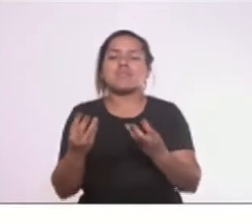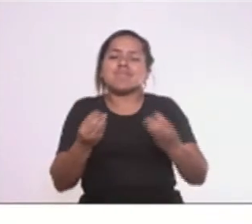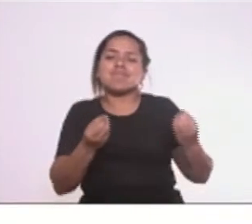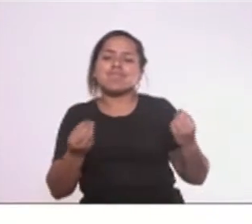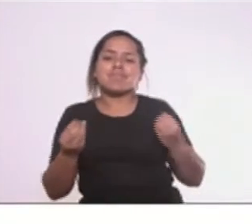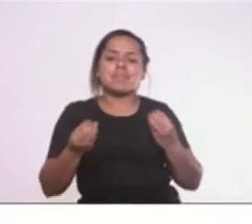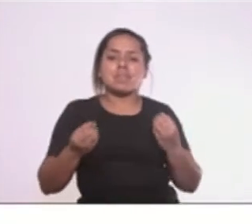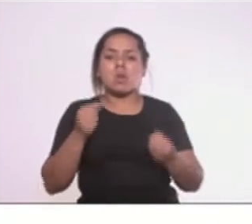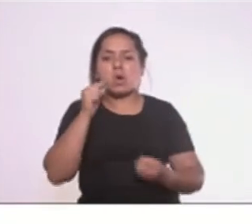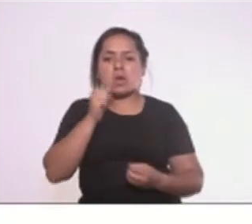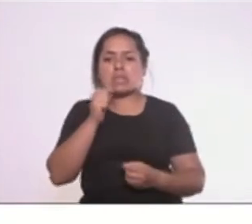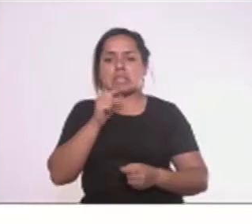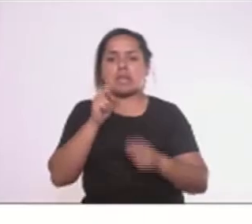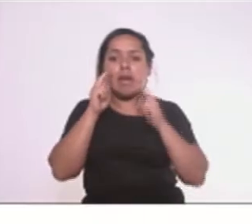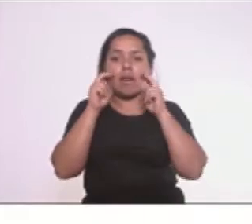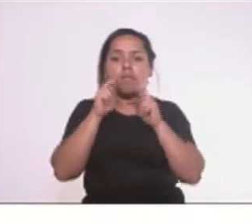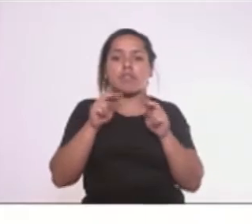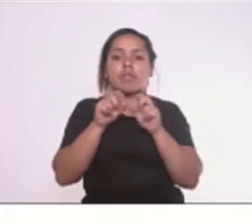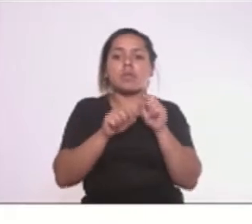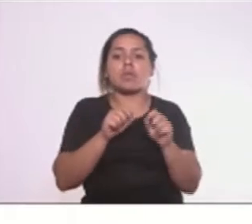atividades deixem de ser vistas como